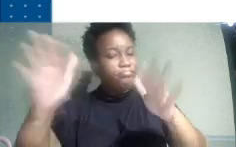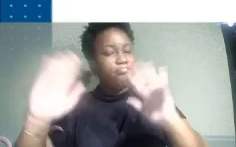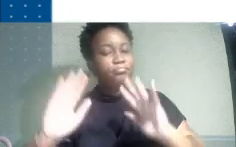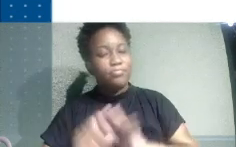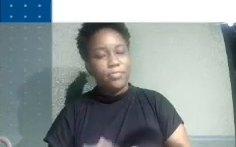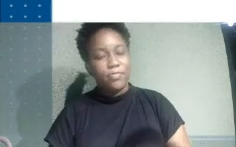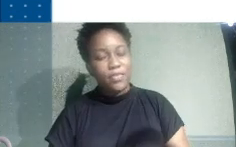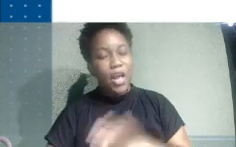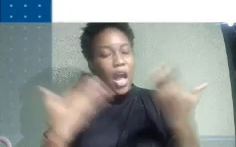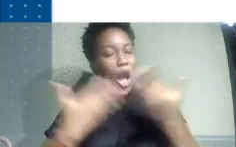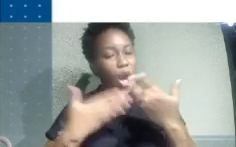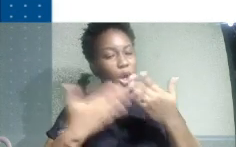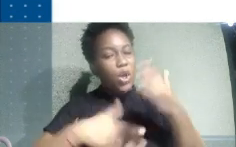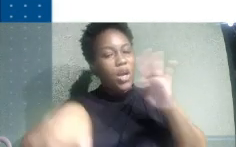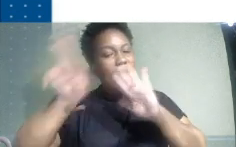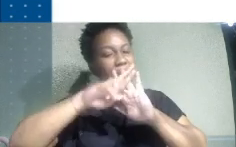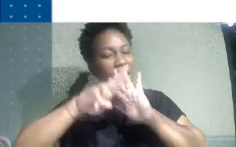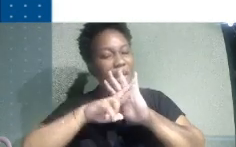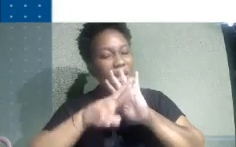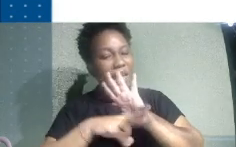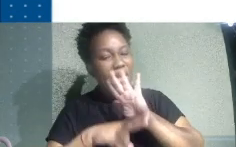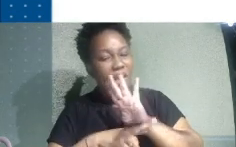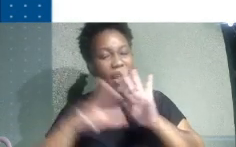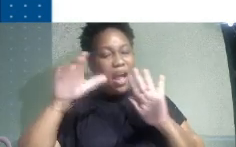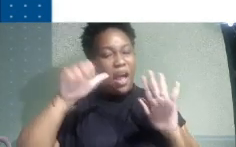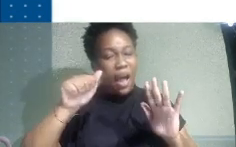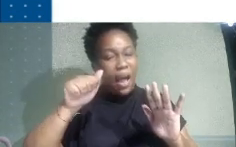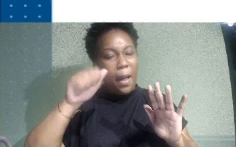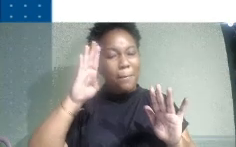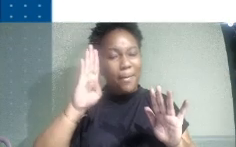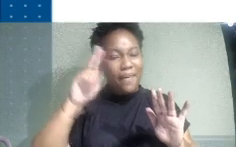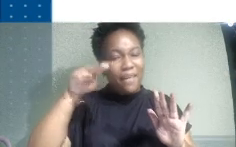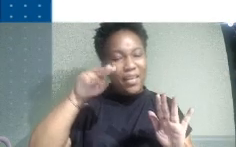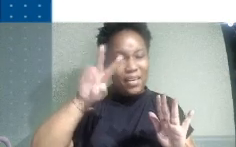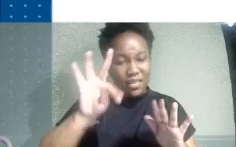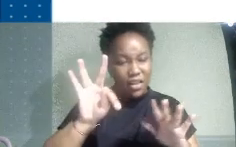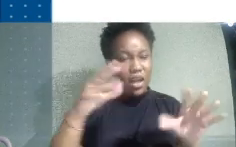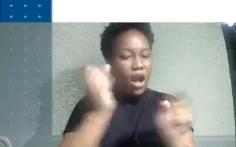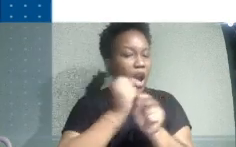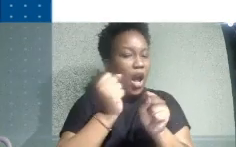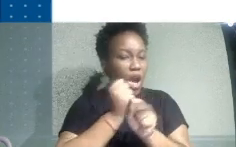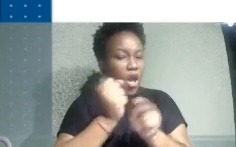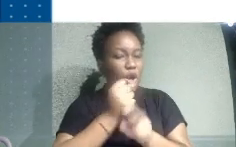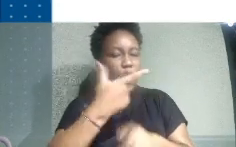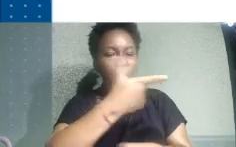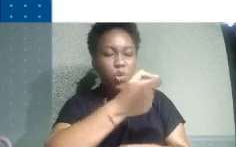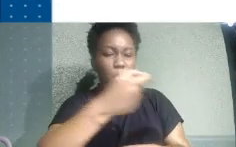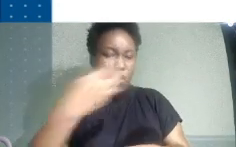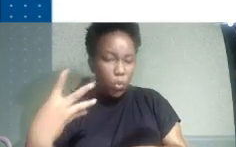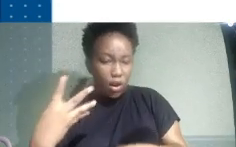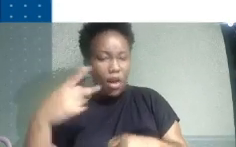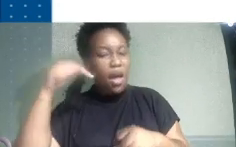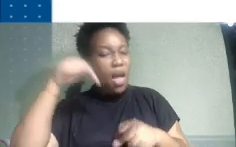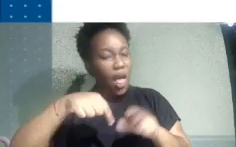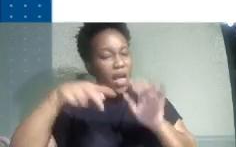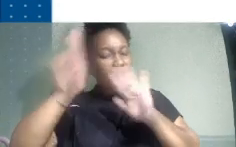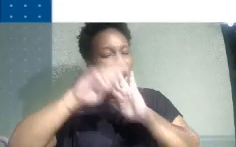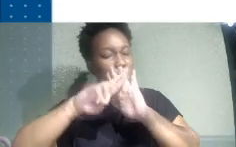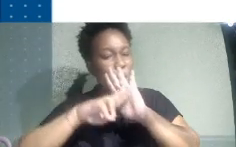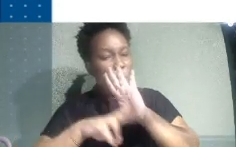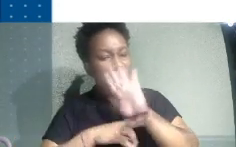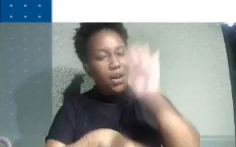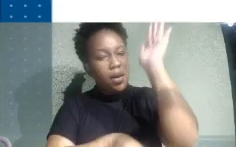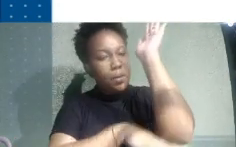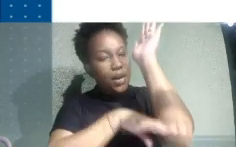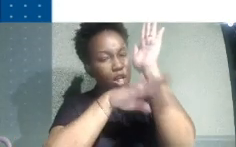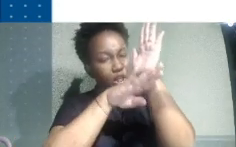Segundo a BNT-NBR 5410 de 2004, que é a norma referente aí às instalações prediais elétricas, nós